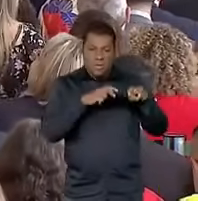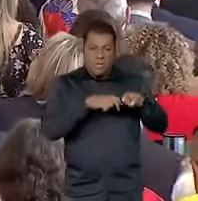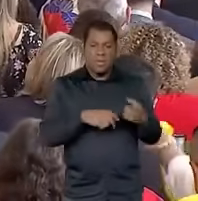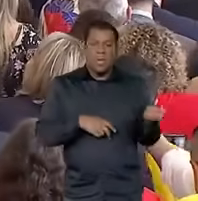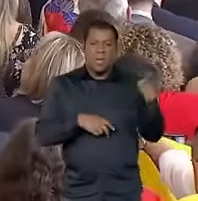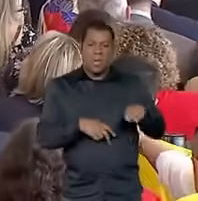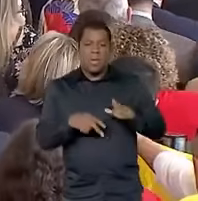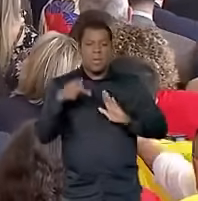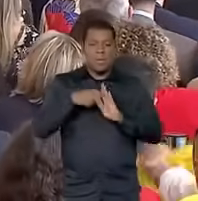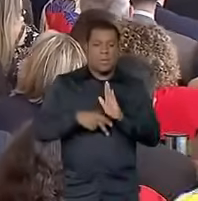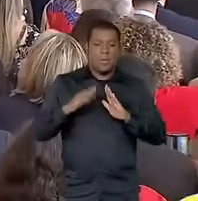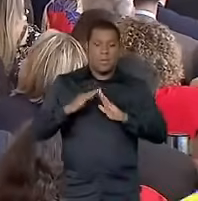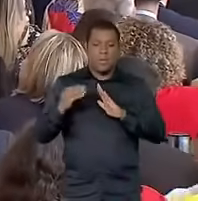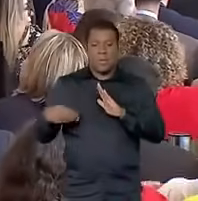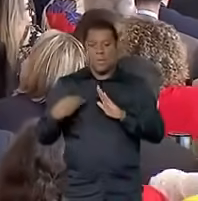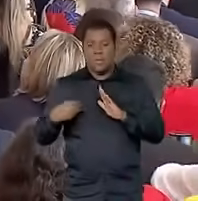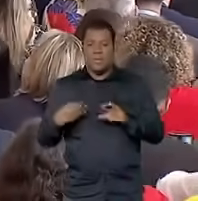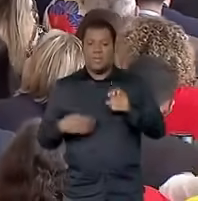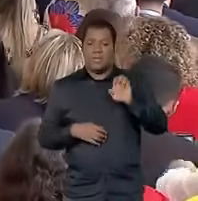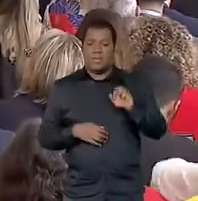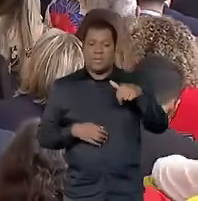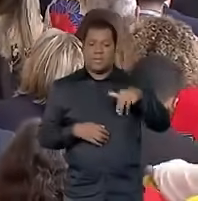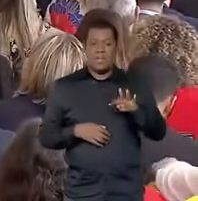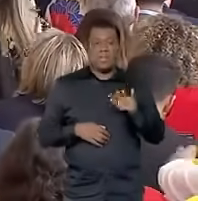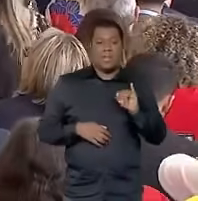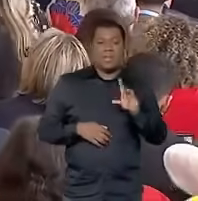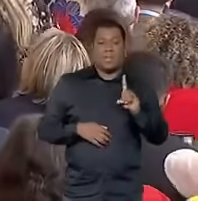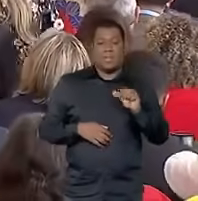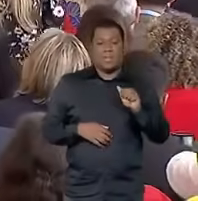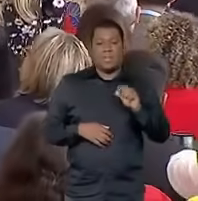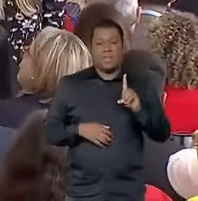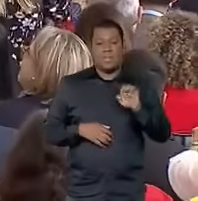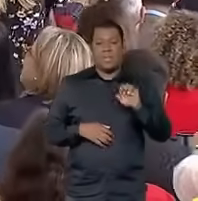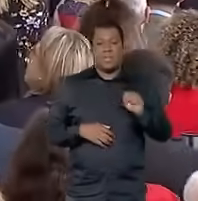Minha Casa Minha Vida Entidades.